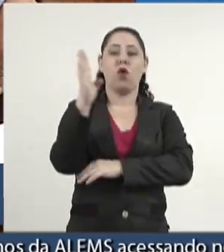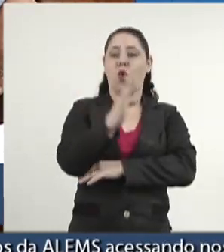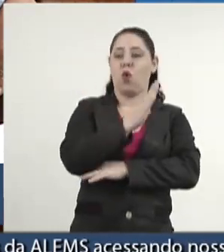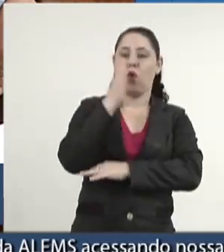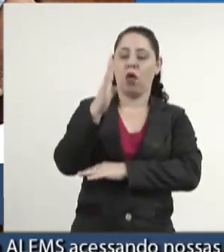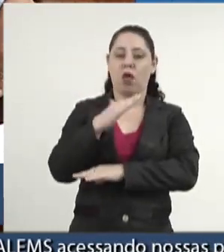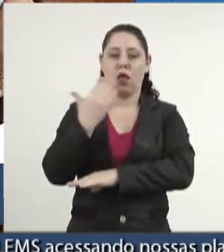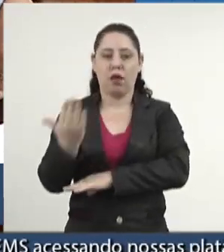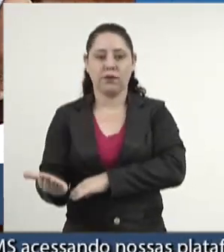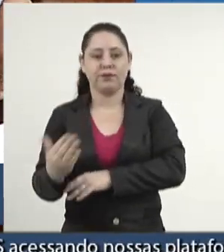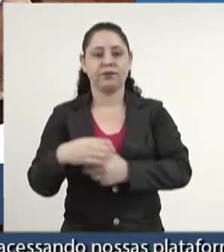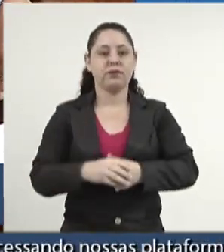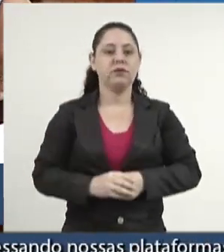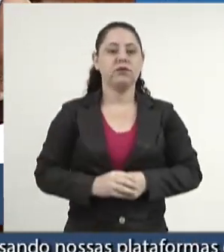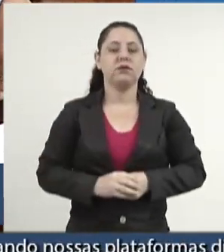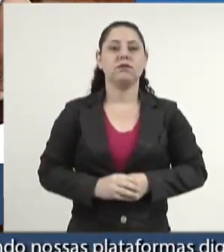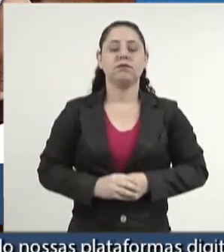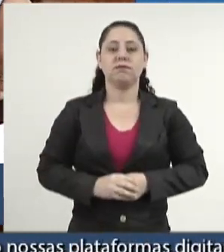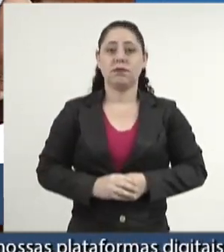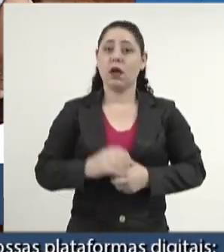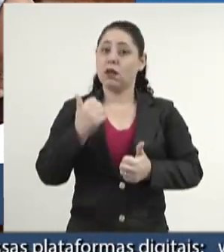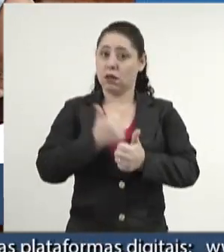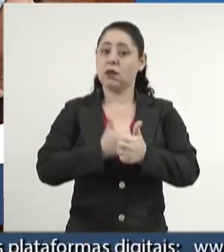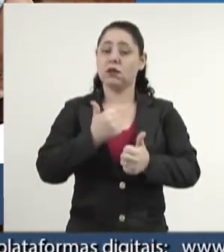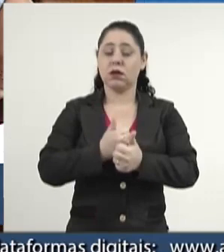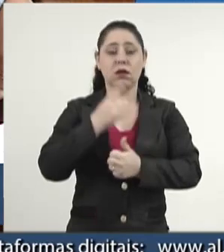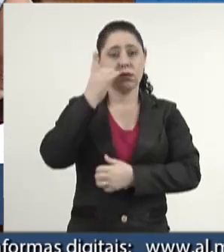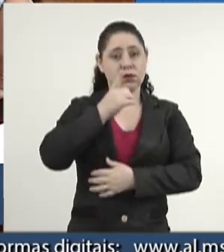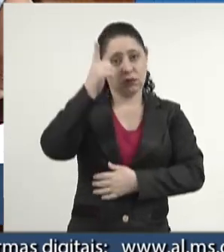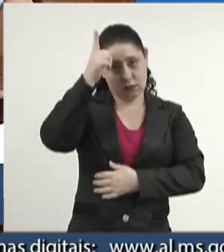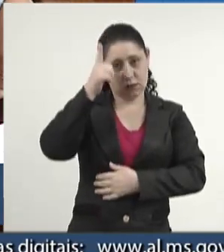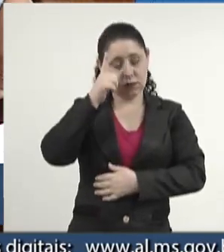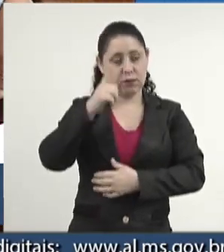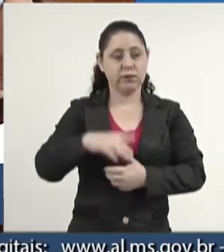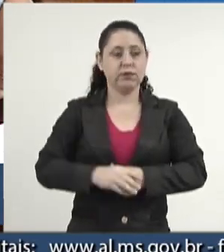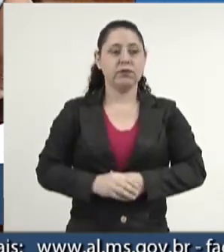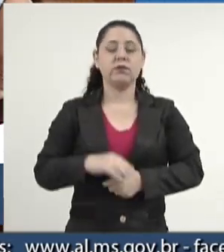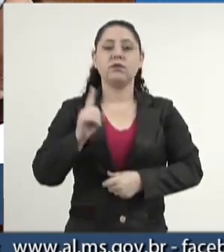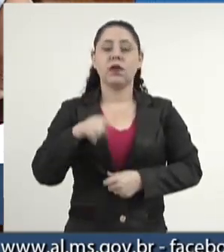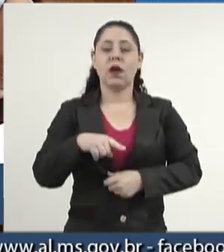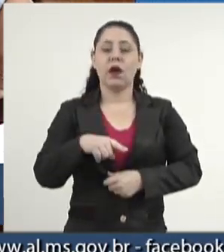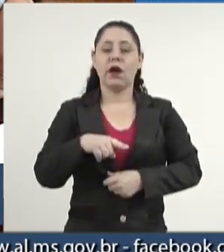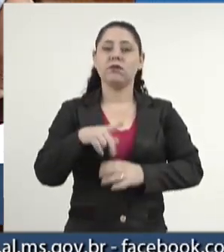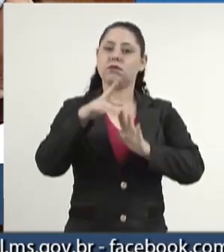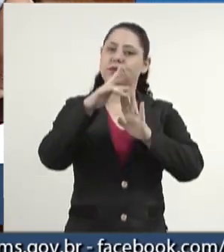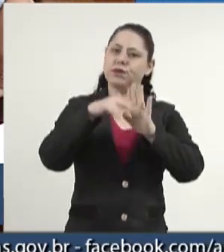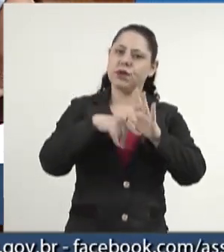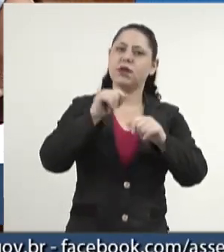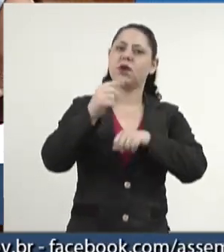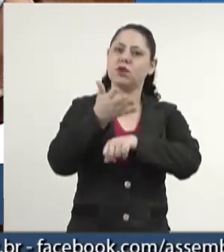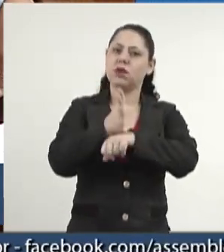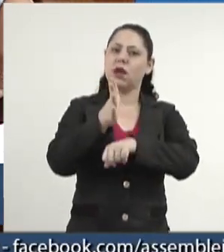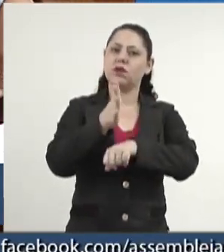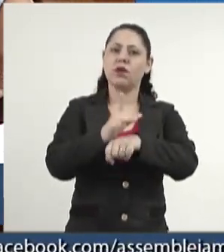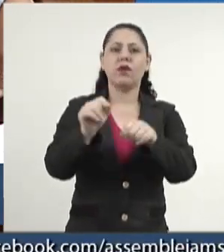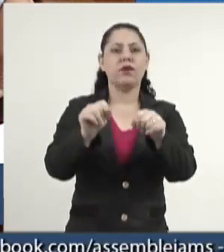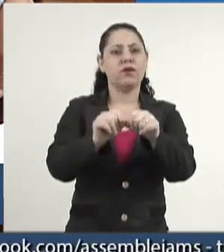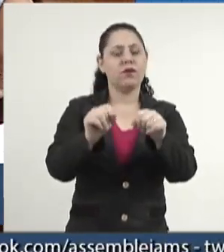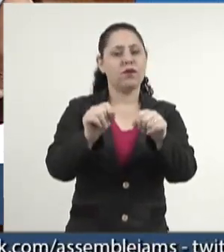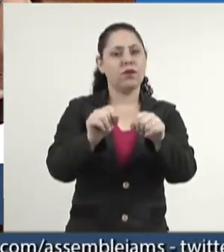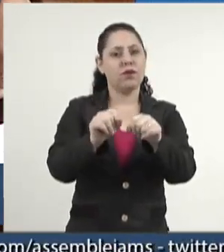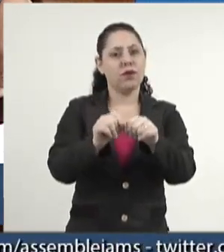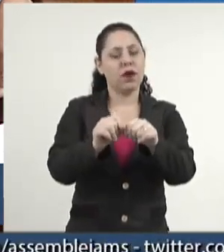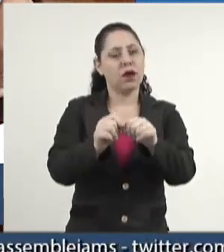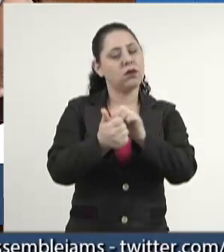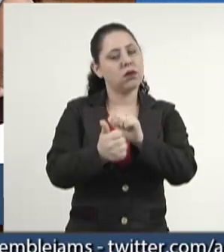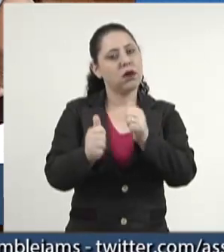uma parte, deputado. Então, a nossa intenção, deputado Lídio, é regulamentar para que os testes sejam feitos de forma